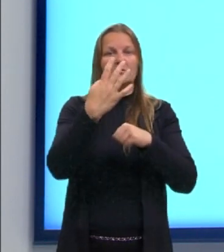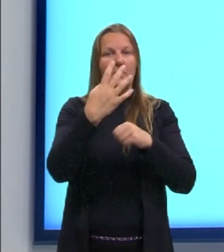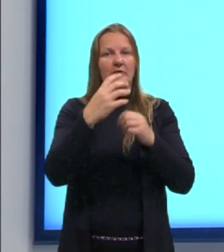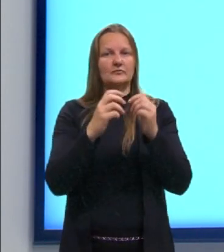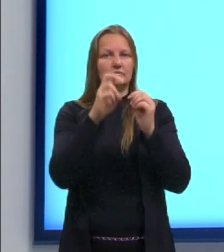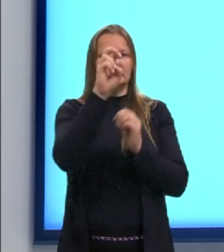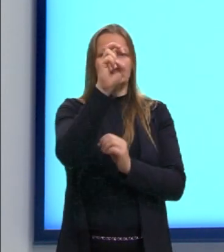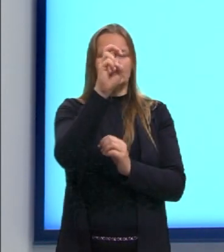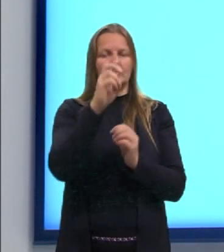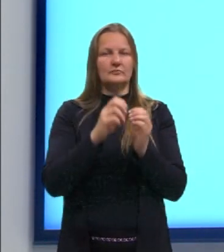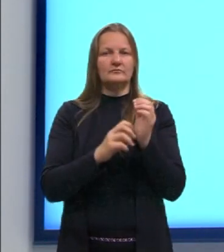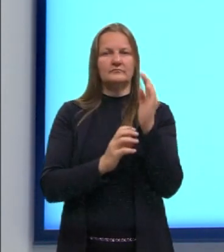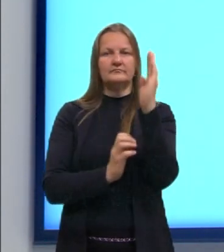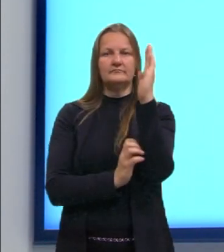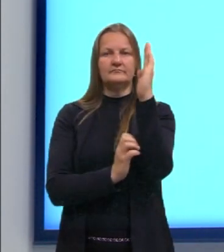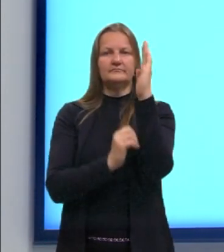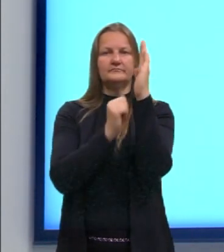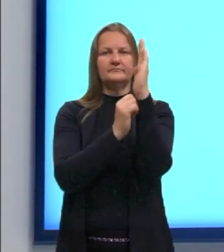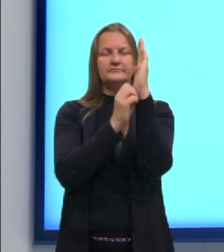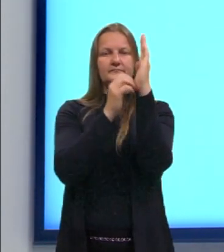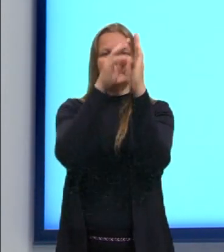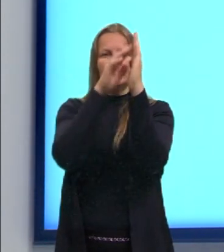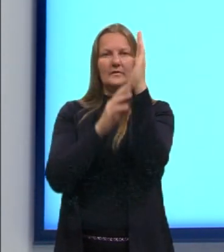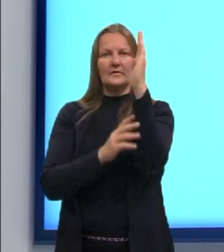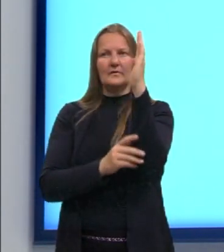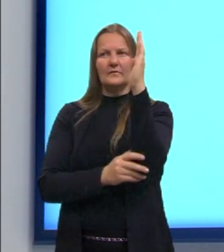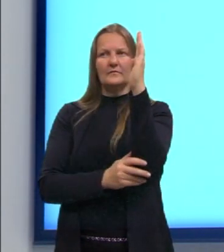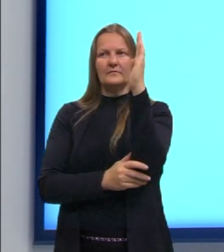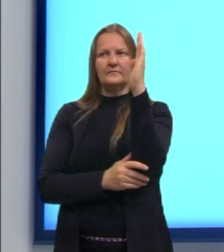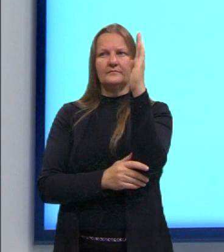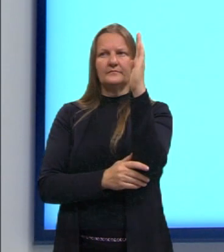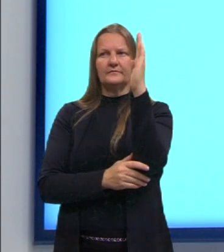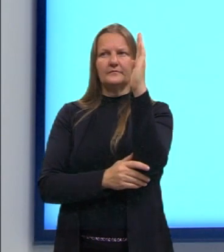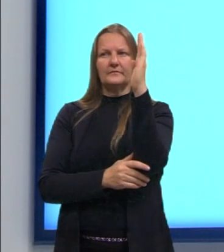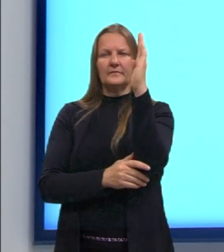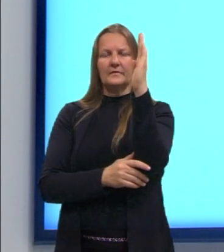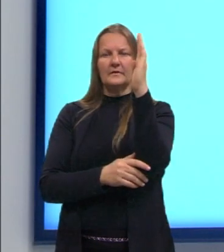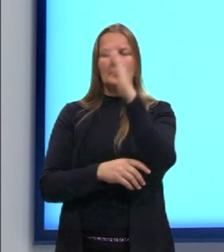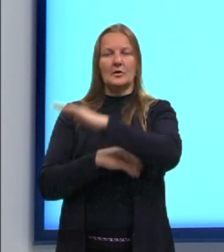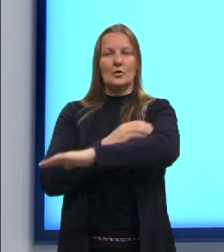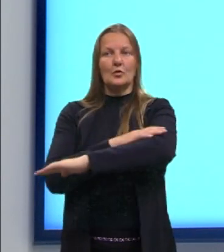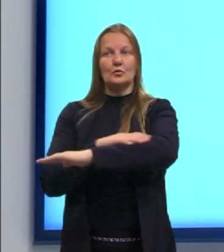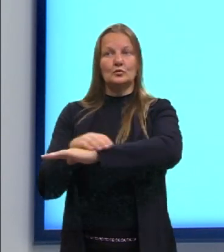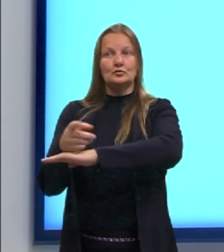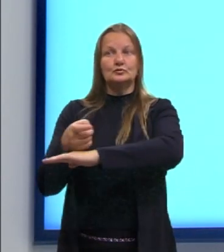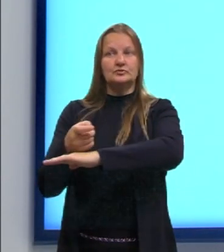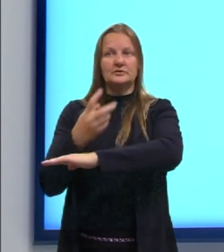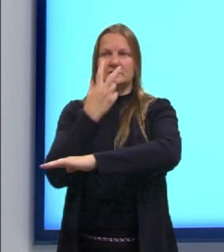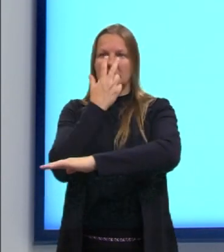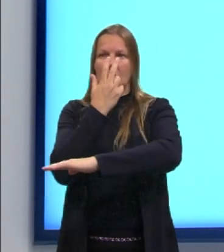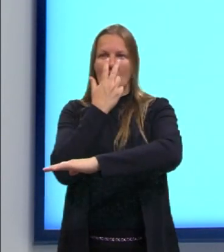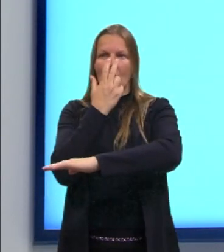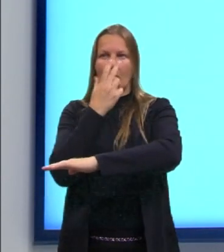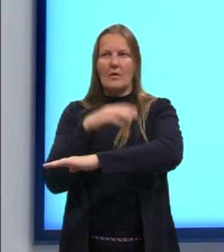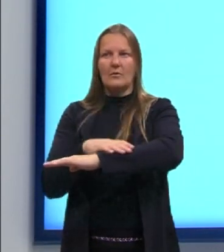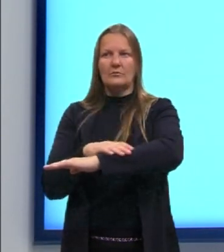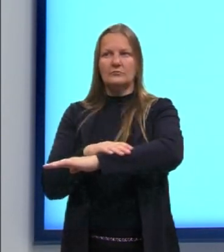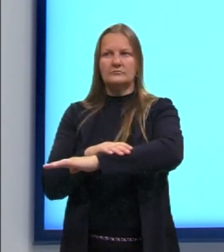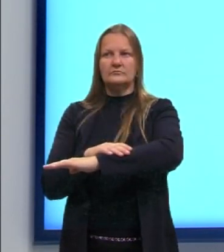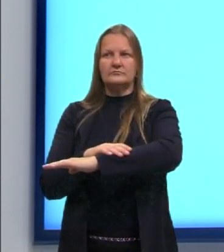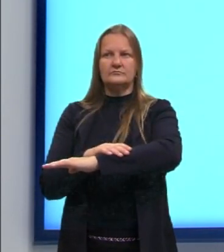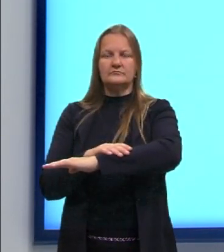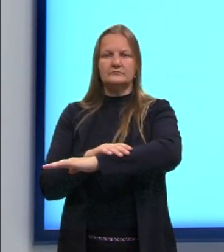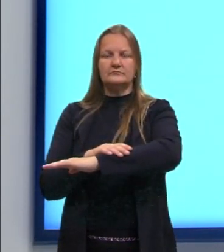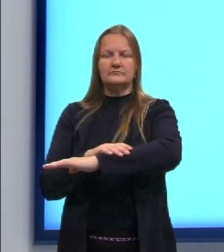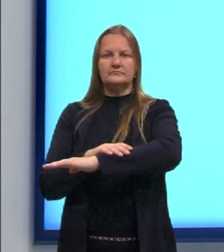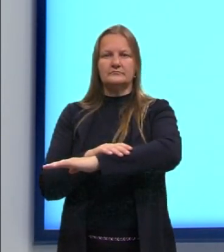4, mas o eixo do X, o eixo horizontal, não mudou. O ponto que ele está agora é menos 1 e